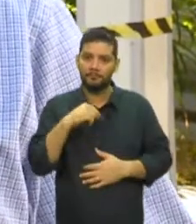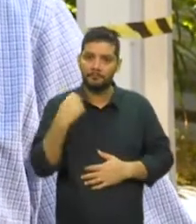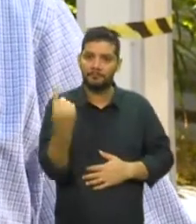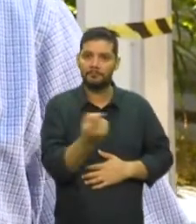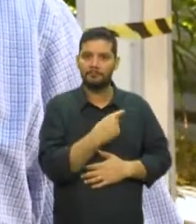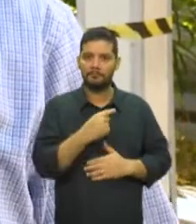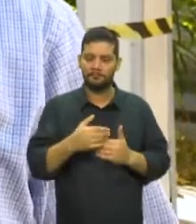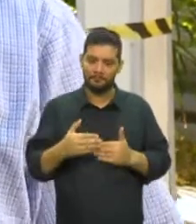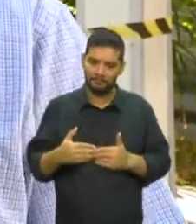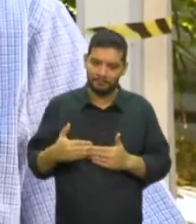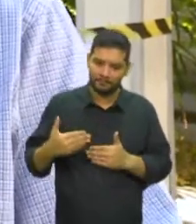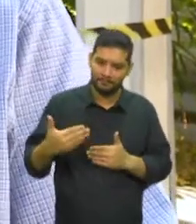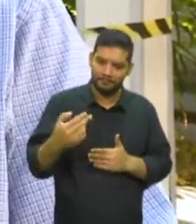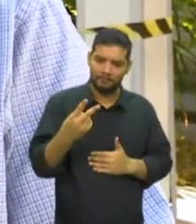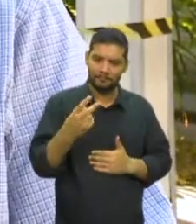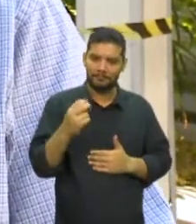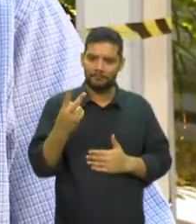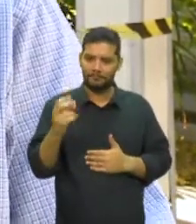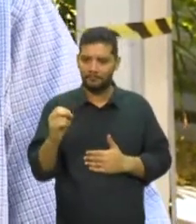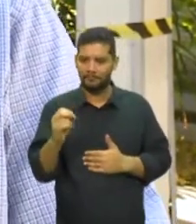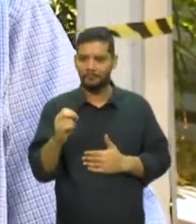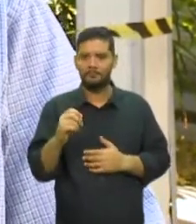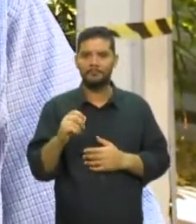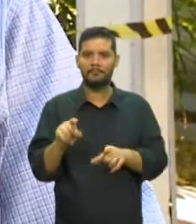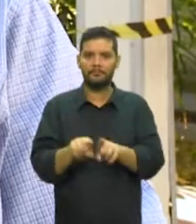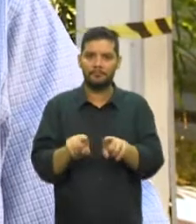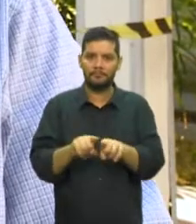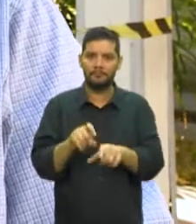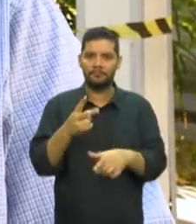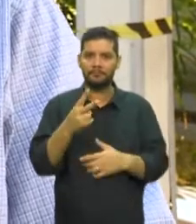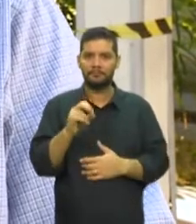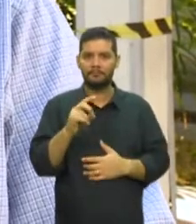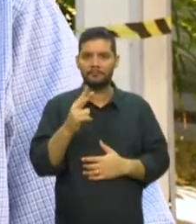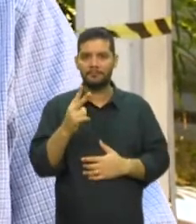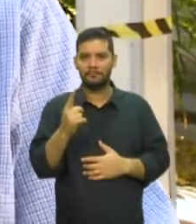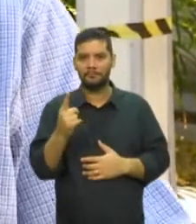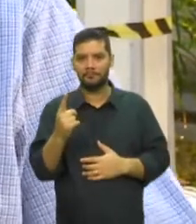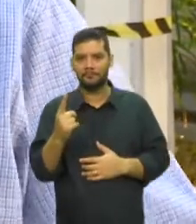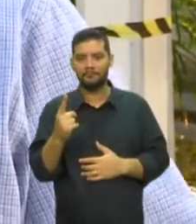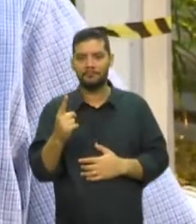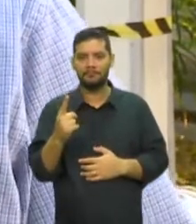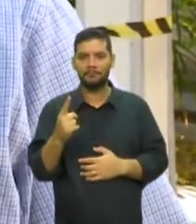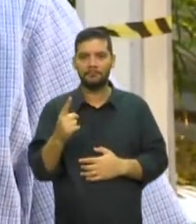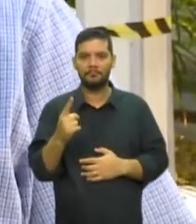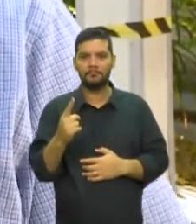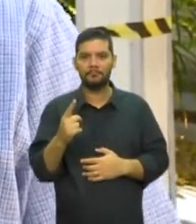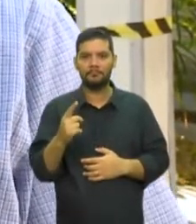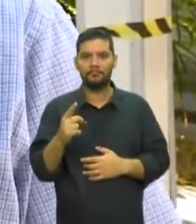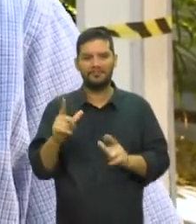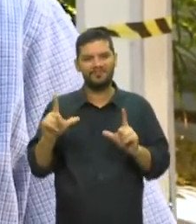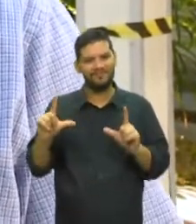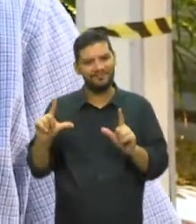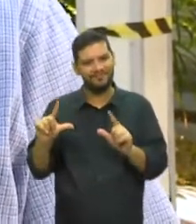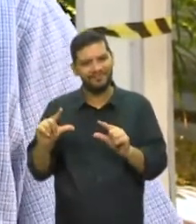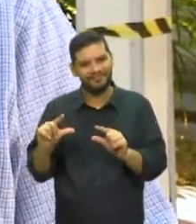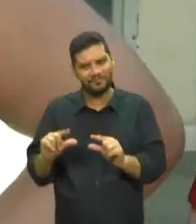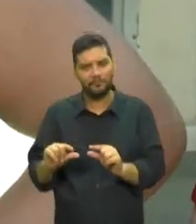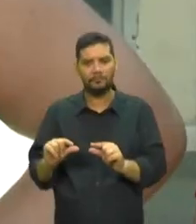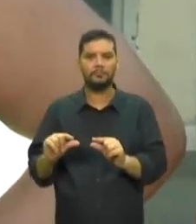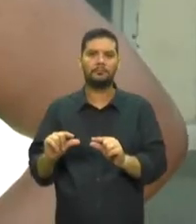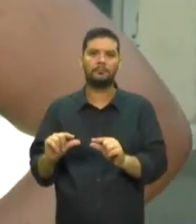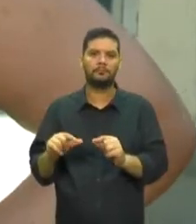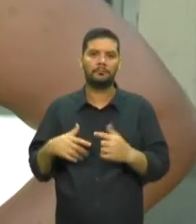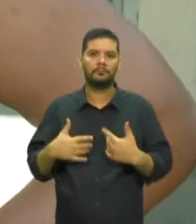de 2020 e 2021 de uma forma o menos dramática que fosse possível.